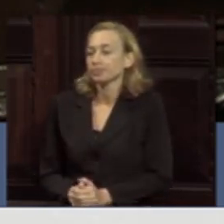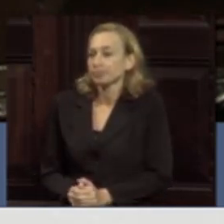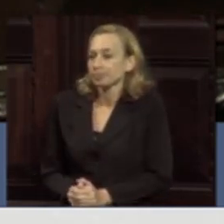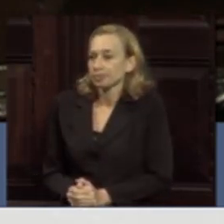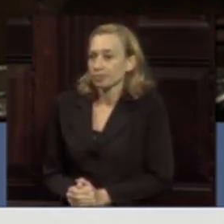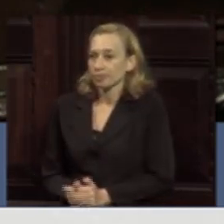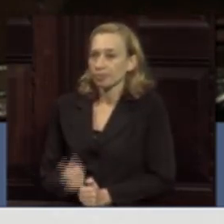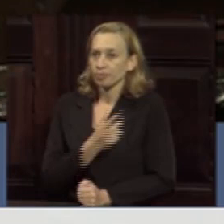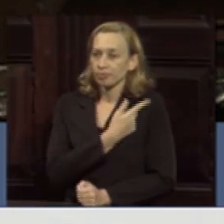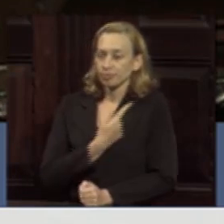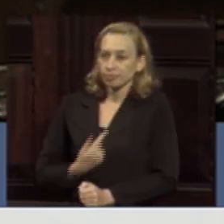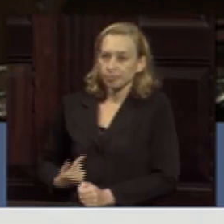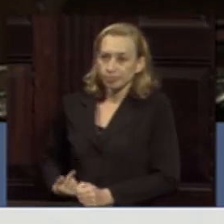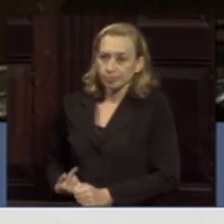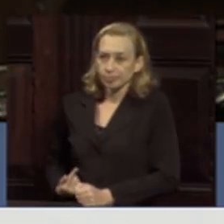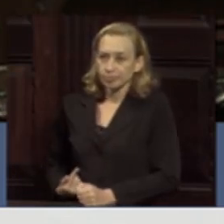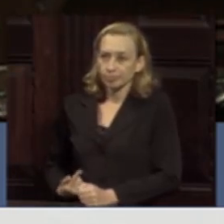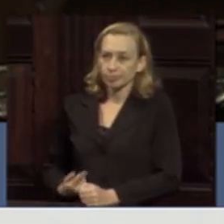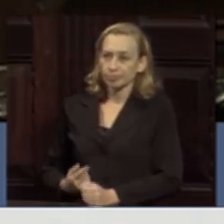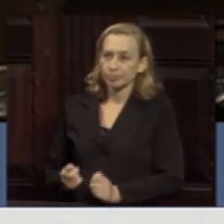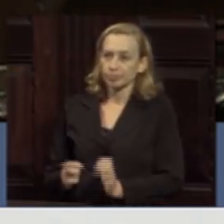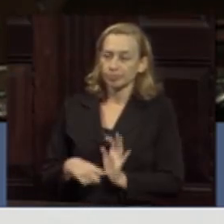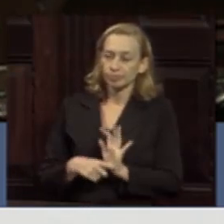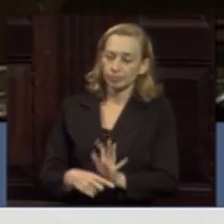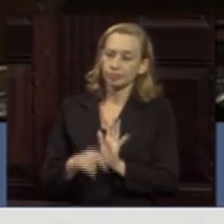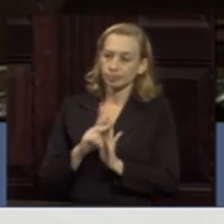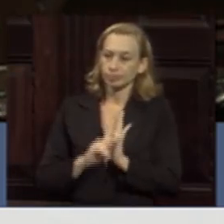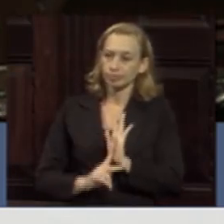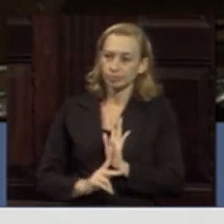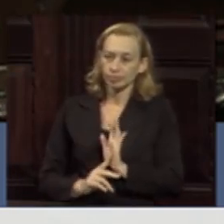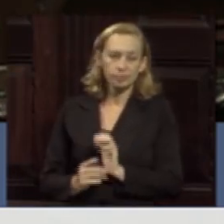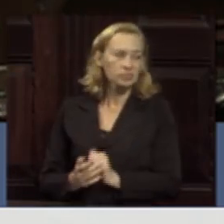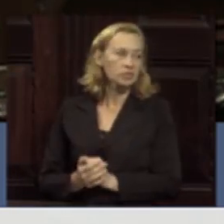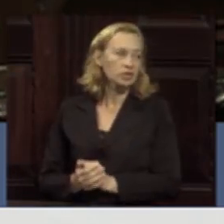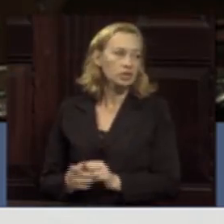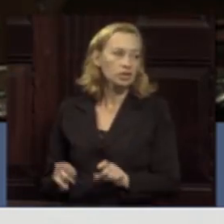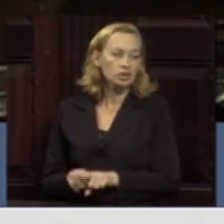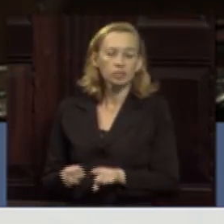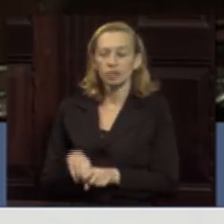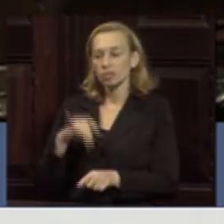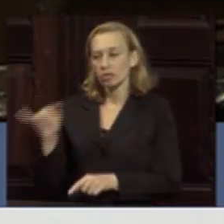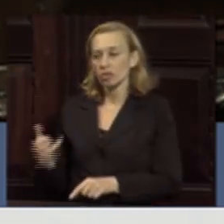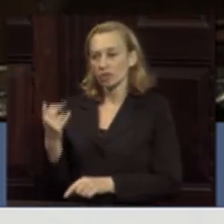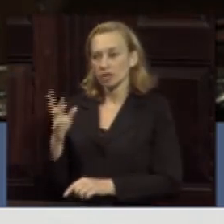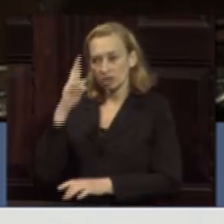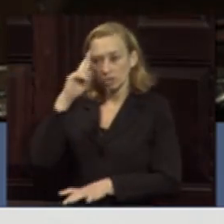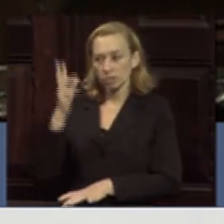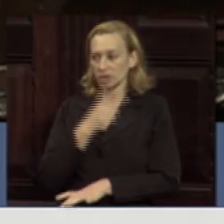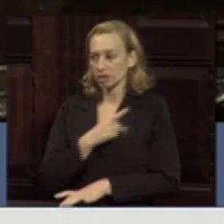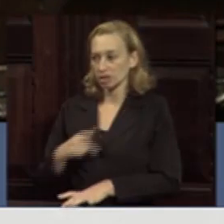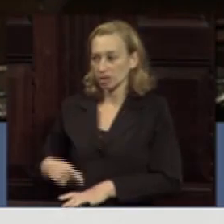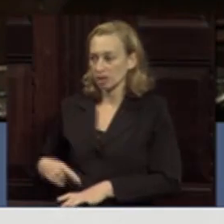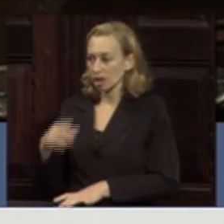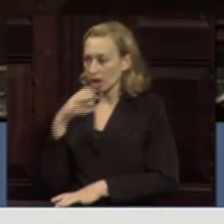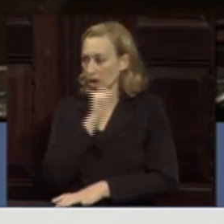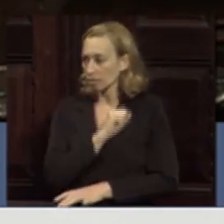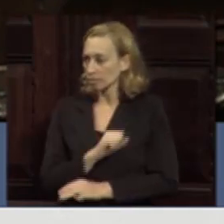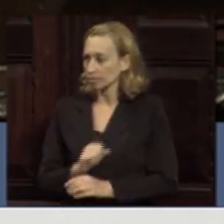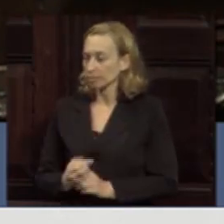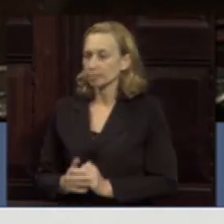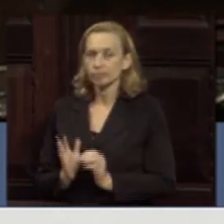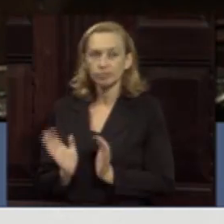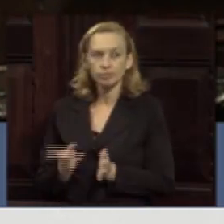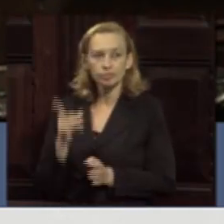sancione o projeto. E aproveito, senhor presidente, rapidamente para, como demais, hoje,